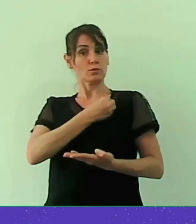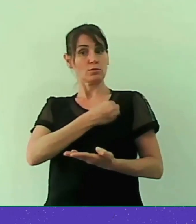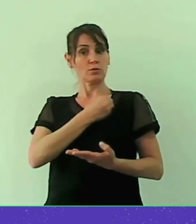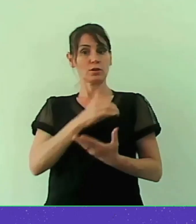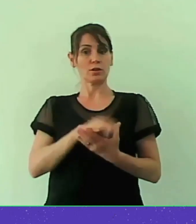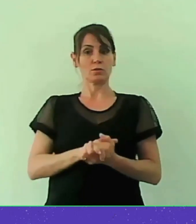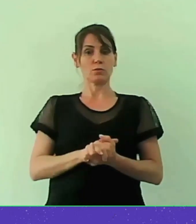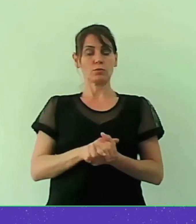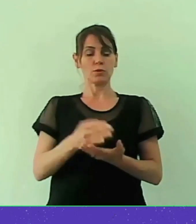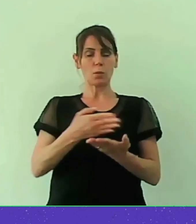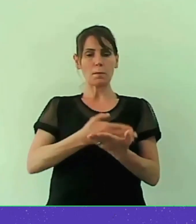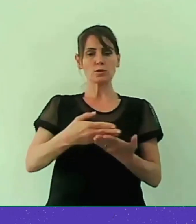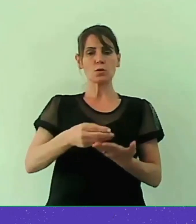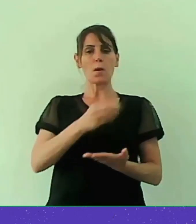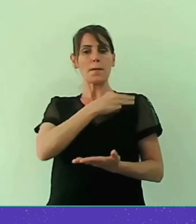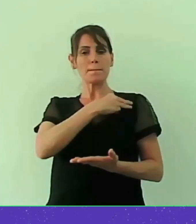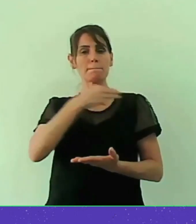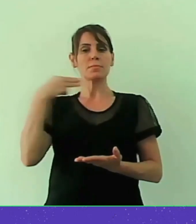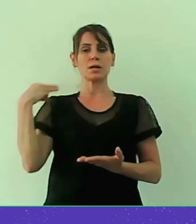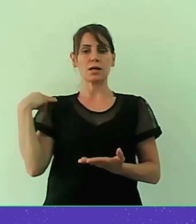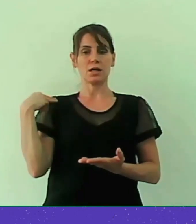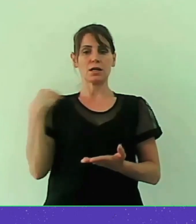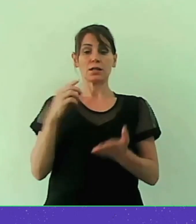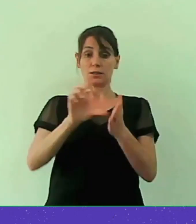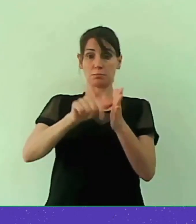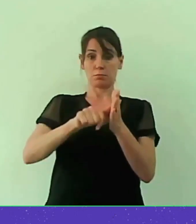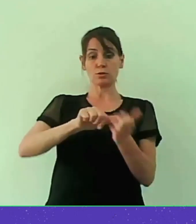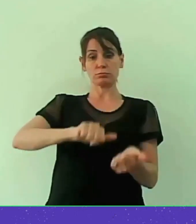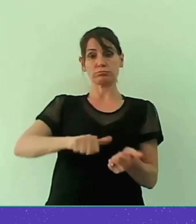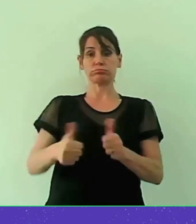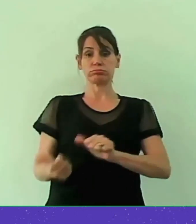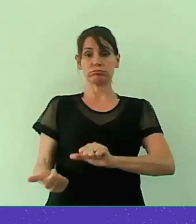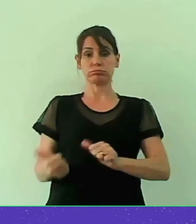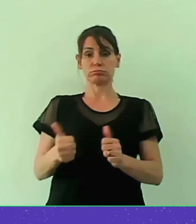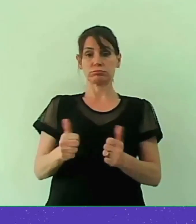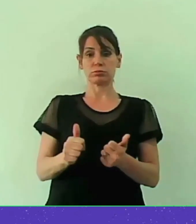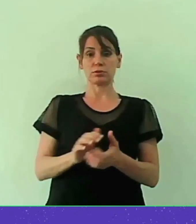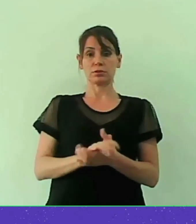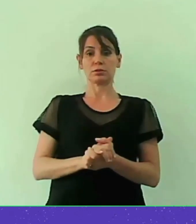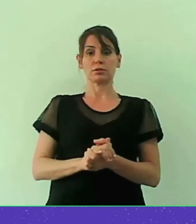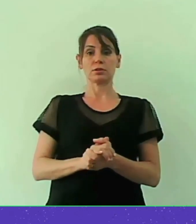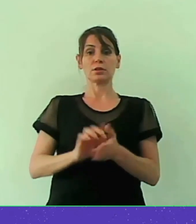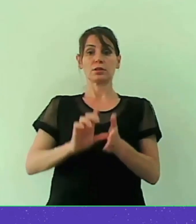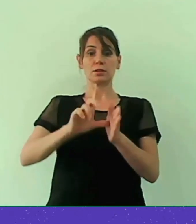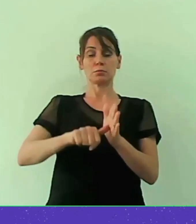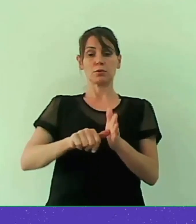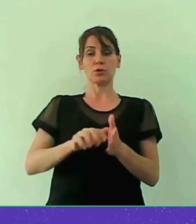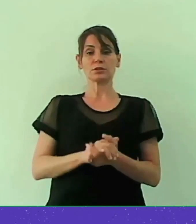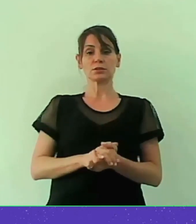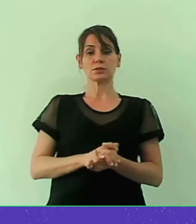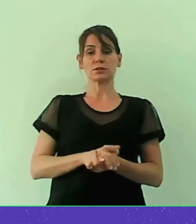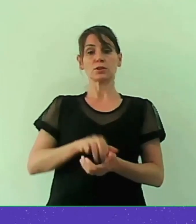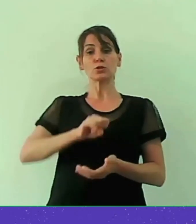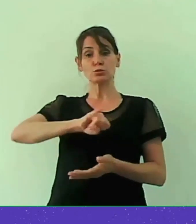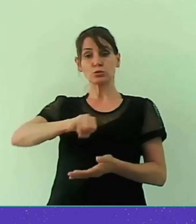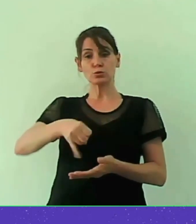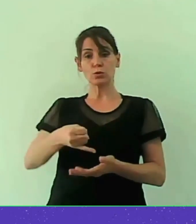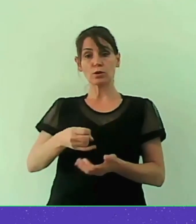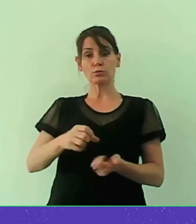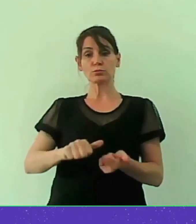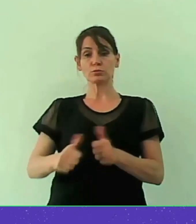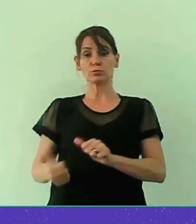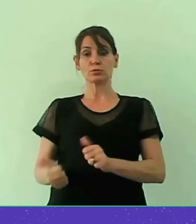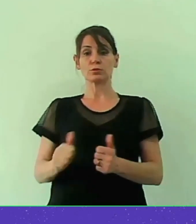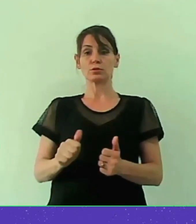ministério, depois do batismo. E no dia seguinte, João estava com 2 dos seus discípulos